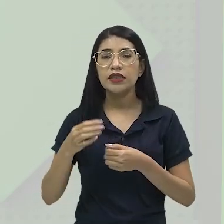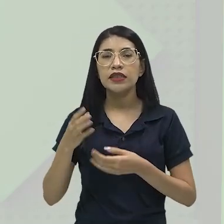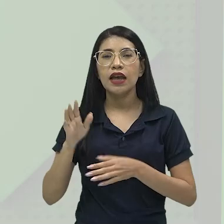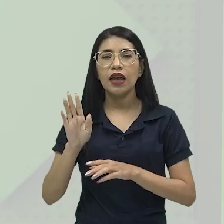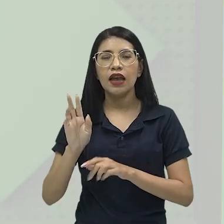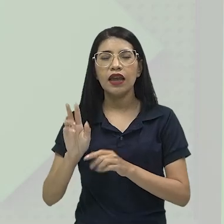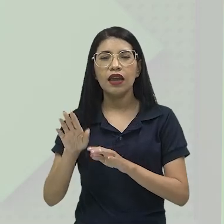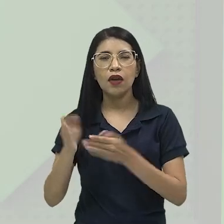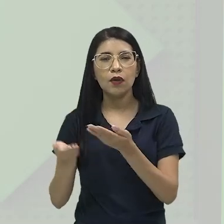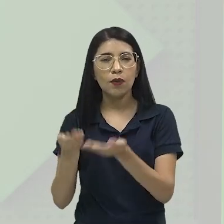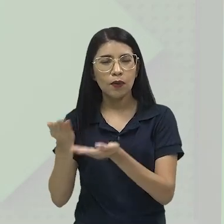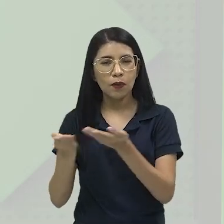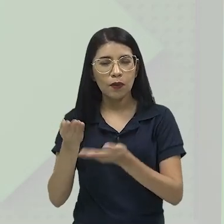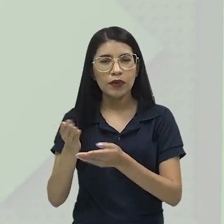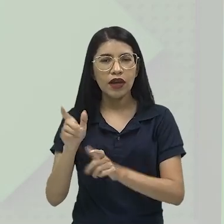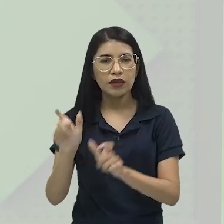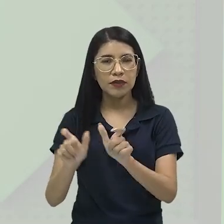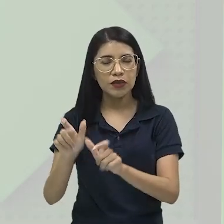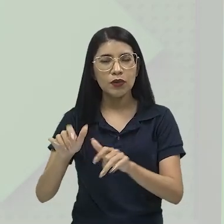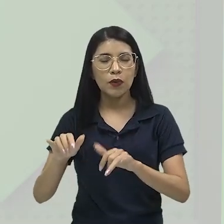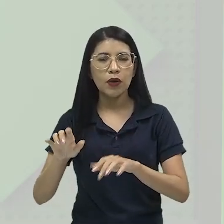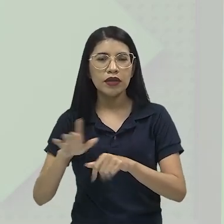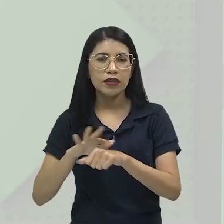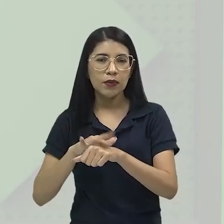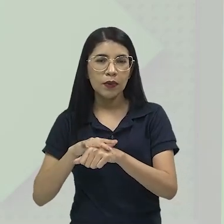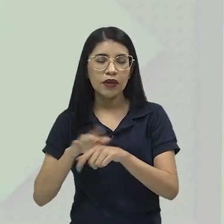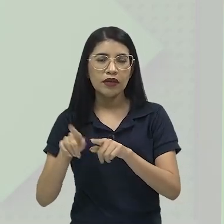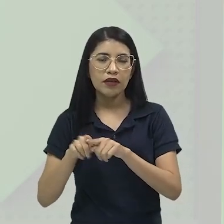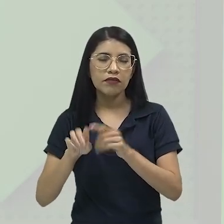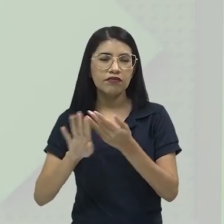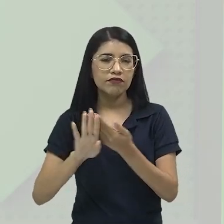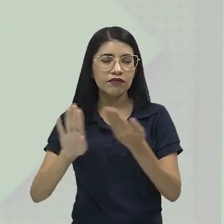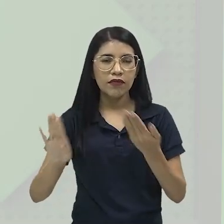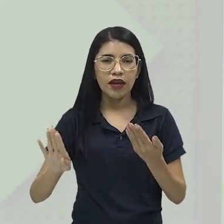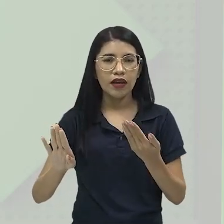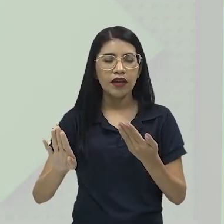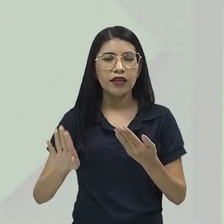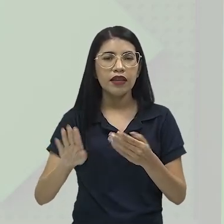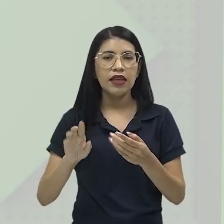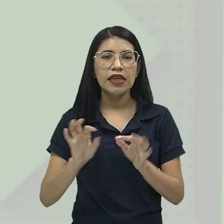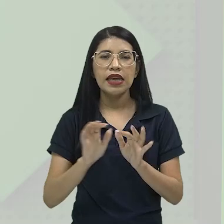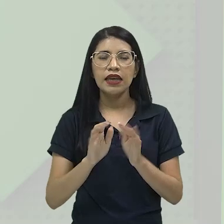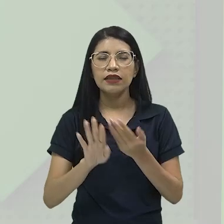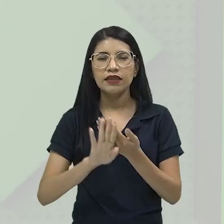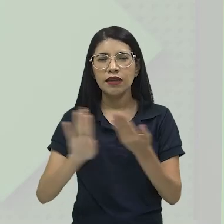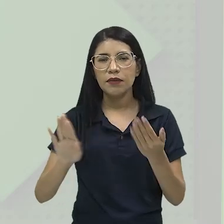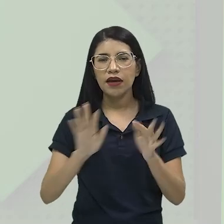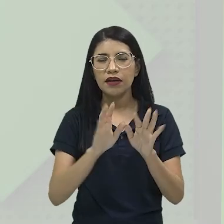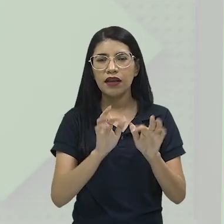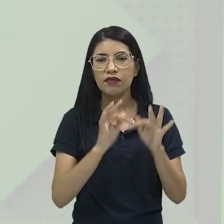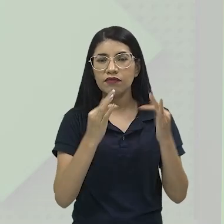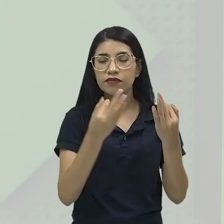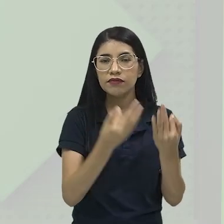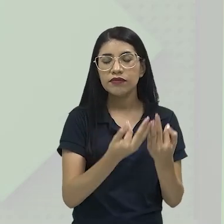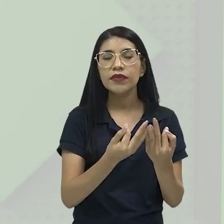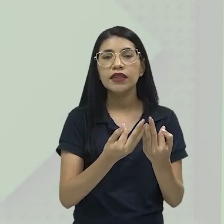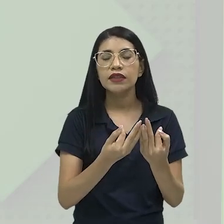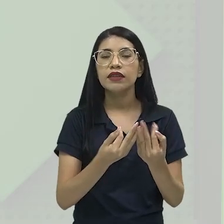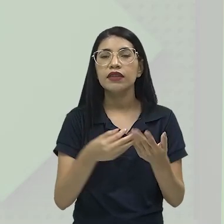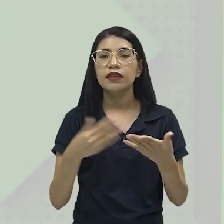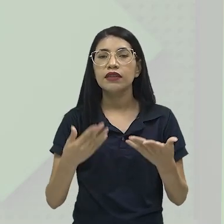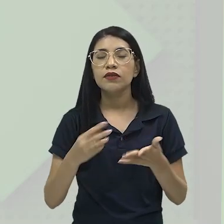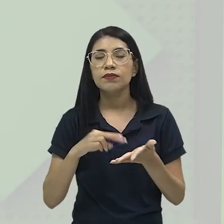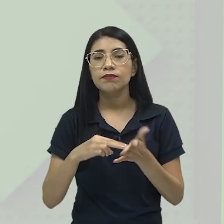dessa forma, afastando-os da sociedade, separando de seus parentes, né? Com